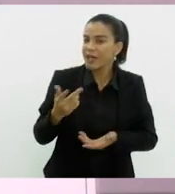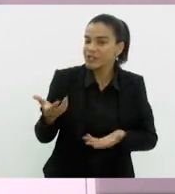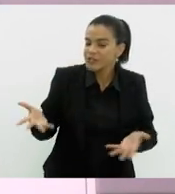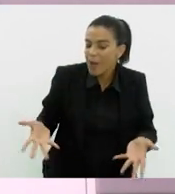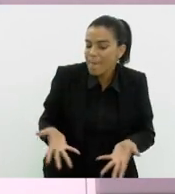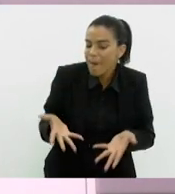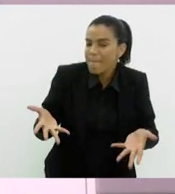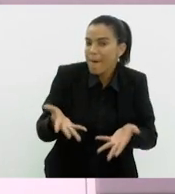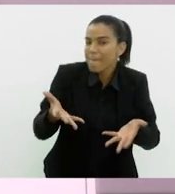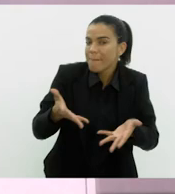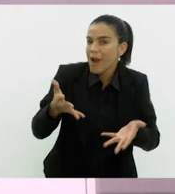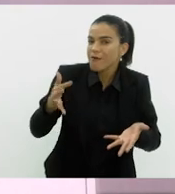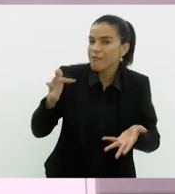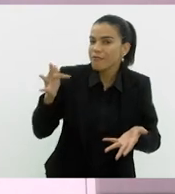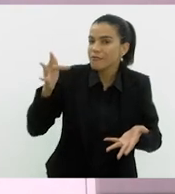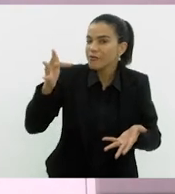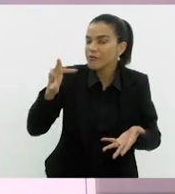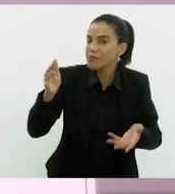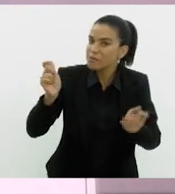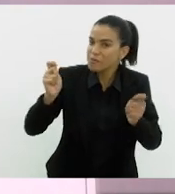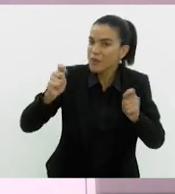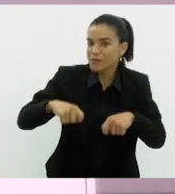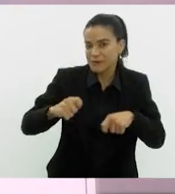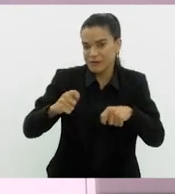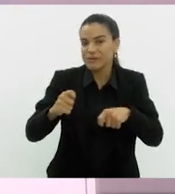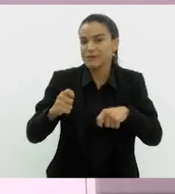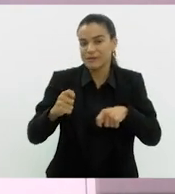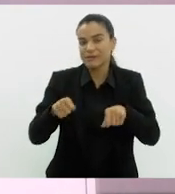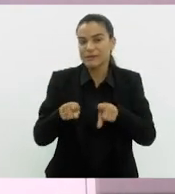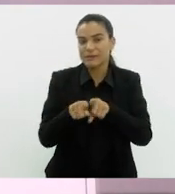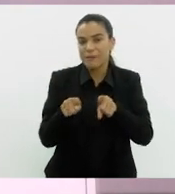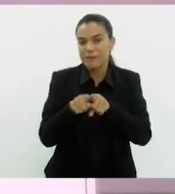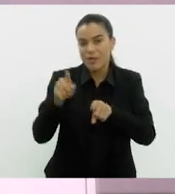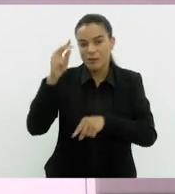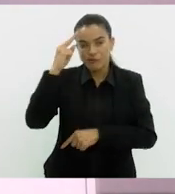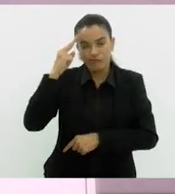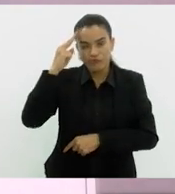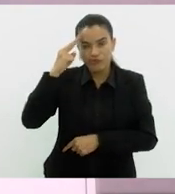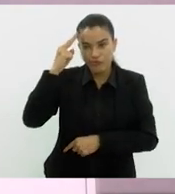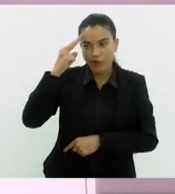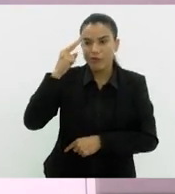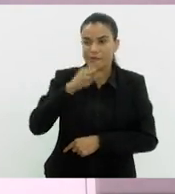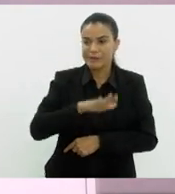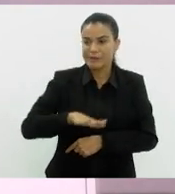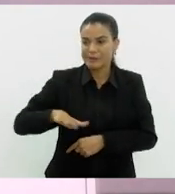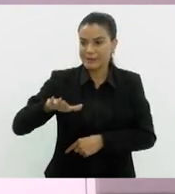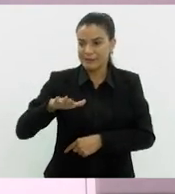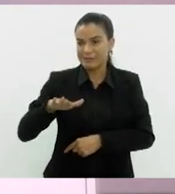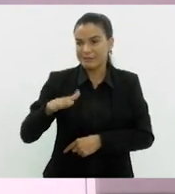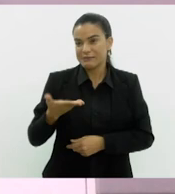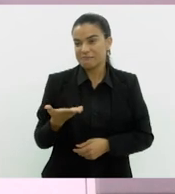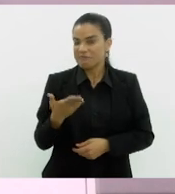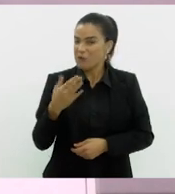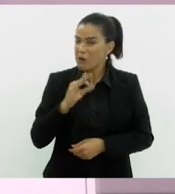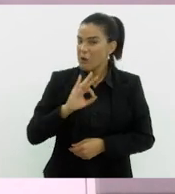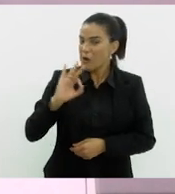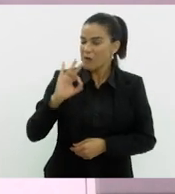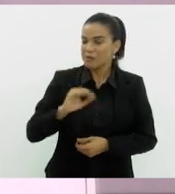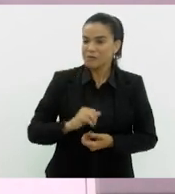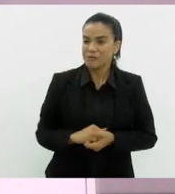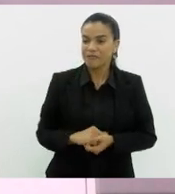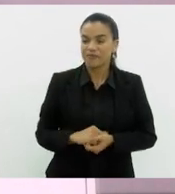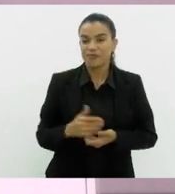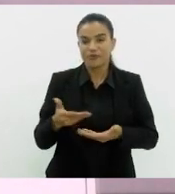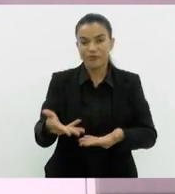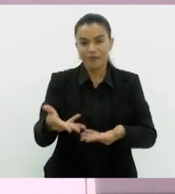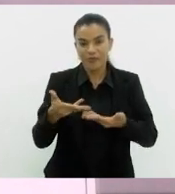da possibilidade, da oportunidade e de sonho para as nossas crianças. Então, eu acho isso ótimo. Então,